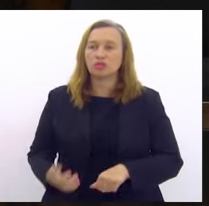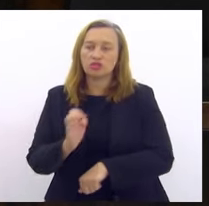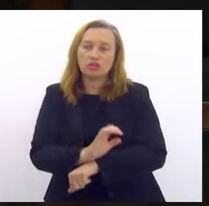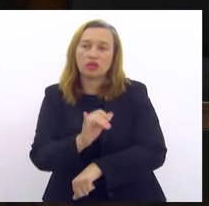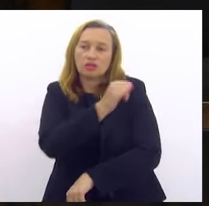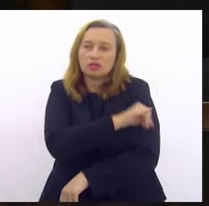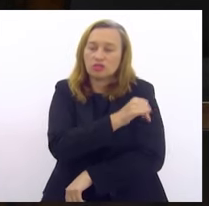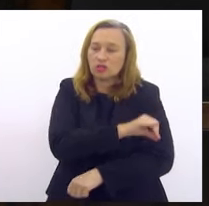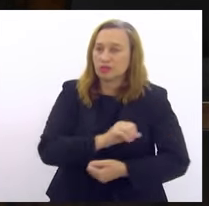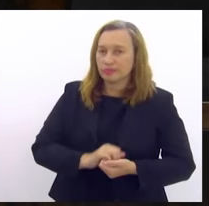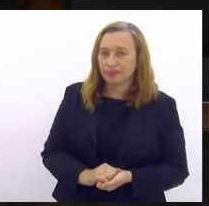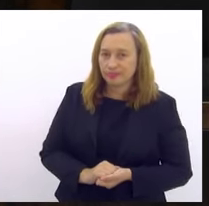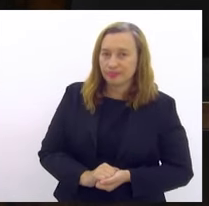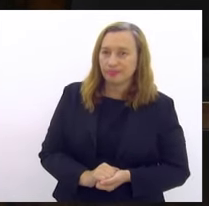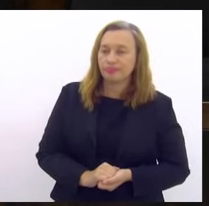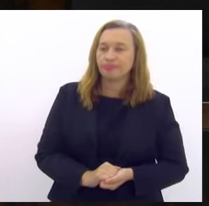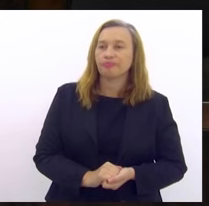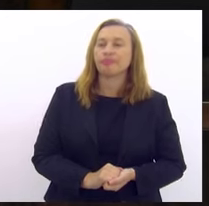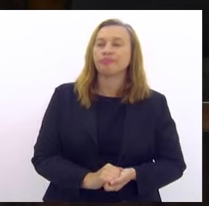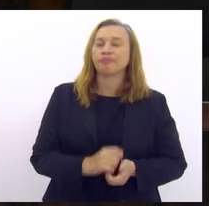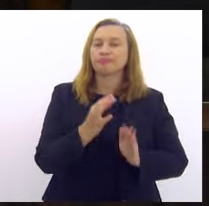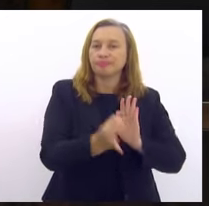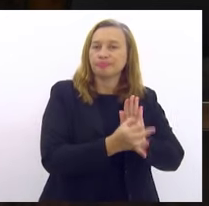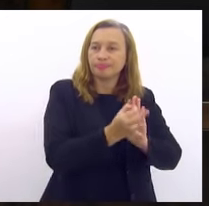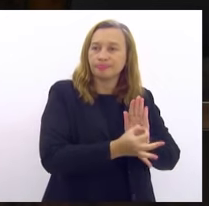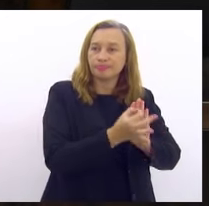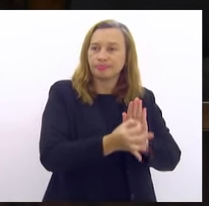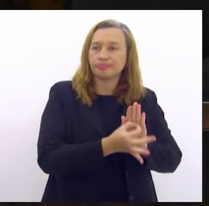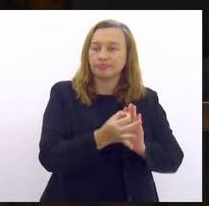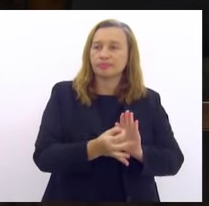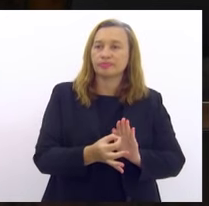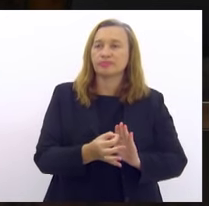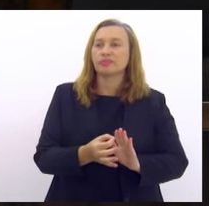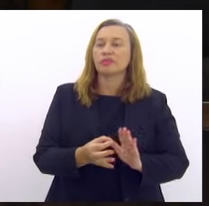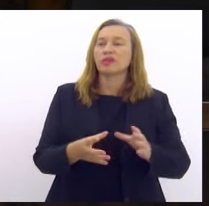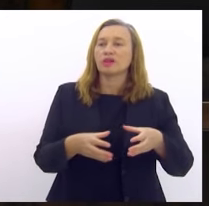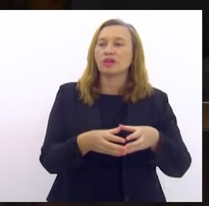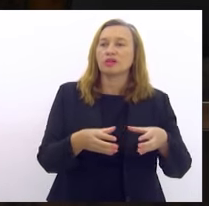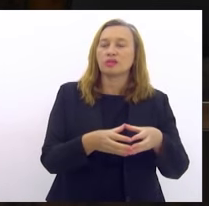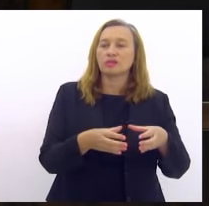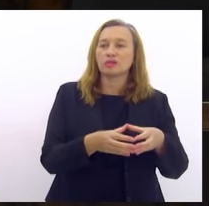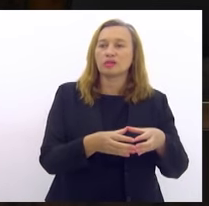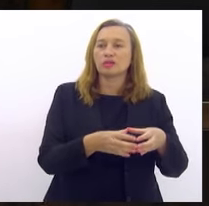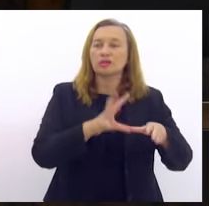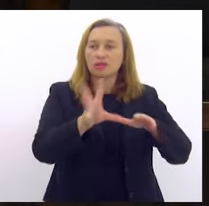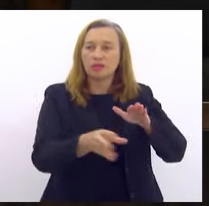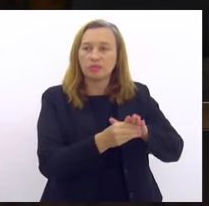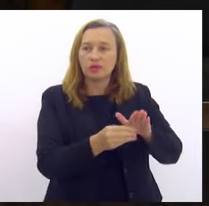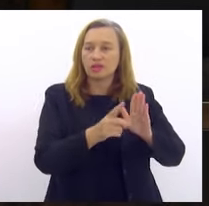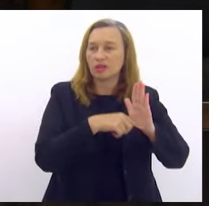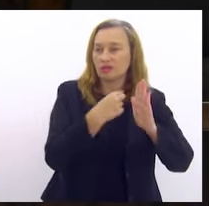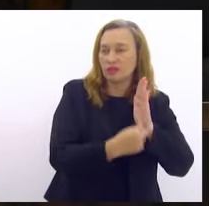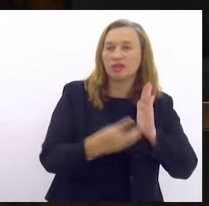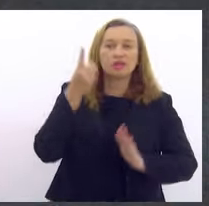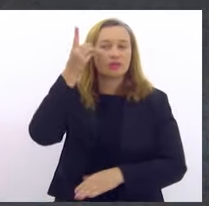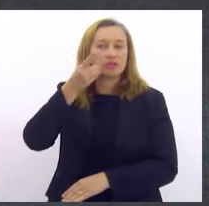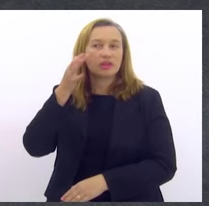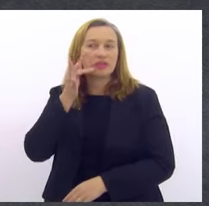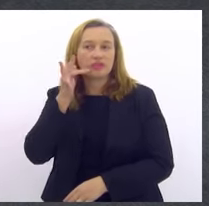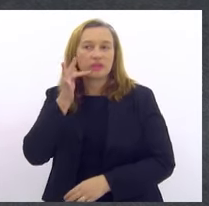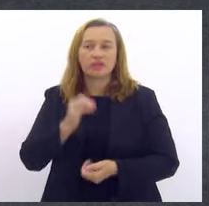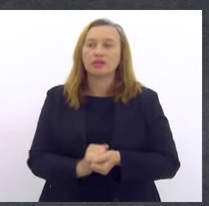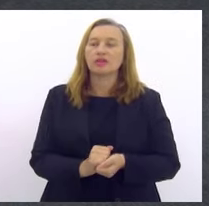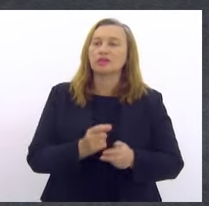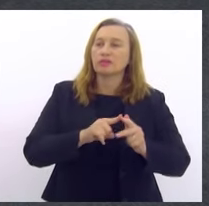outras providências. Pendendo de parecer da Comissão de Emendas Constitucionais e Vetos, deputado Jorge Felipe Neto.